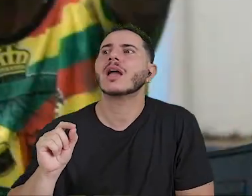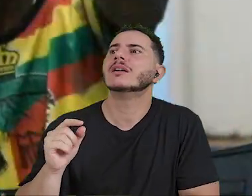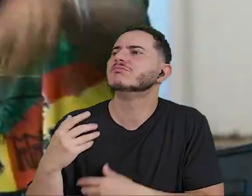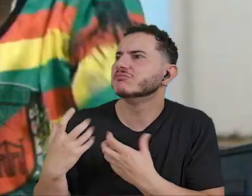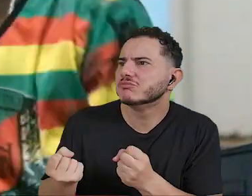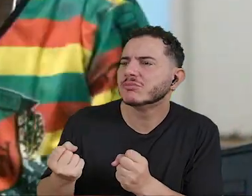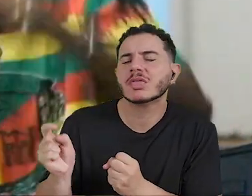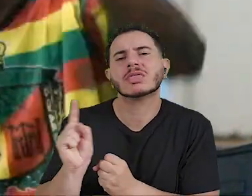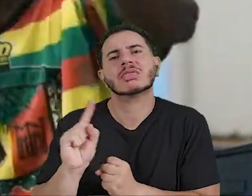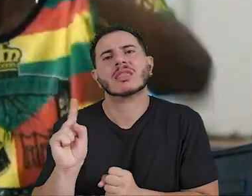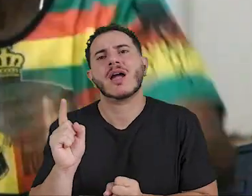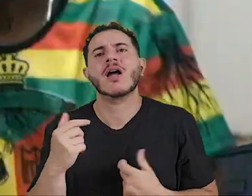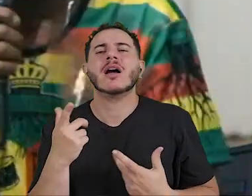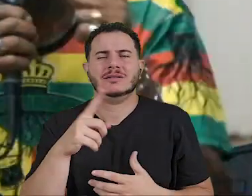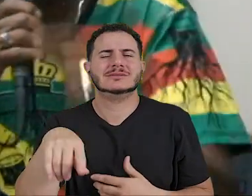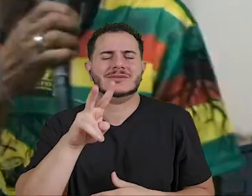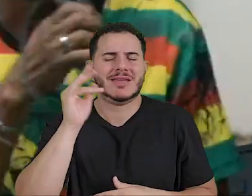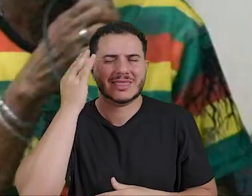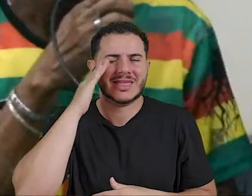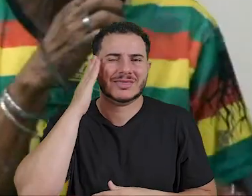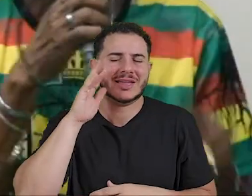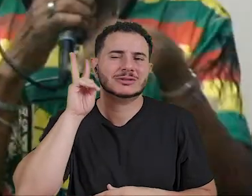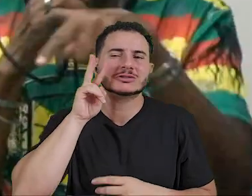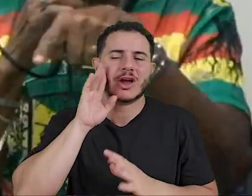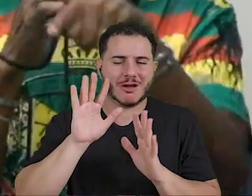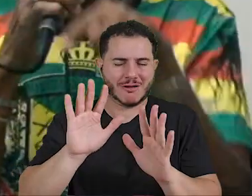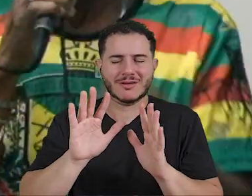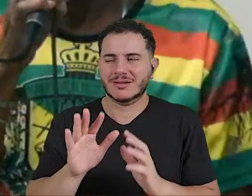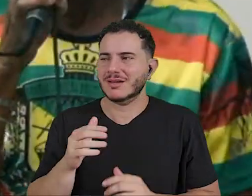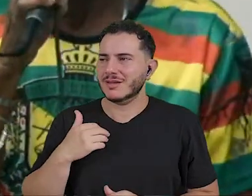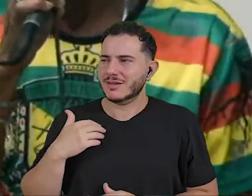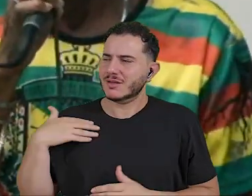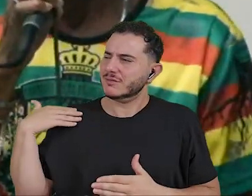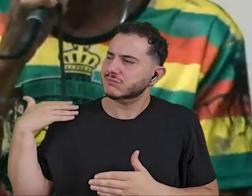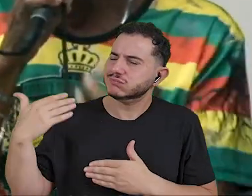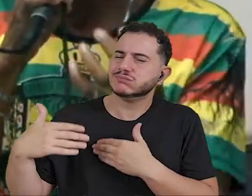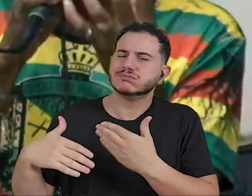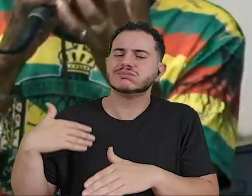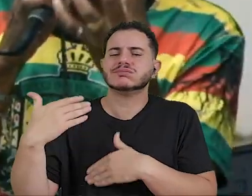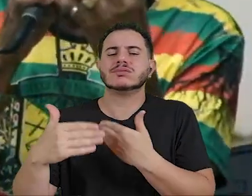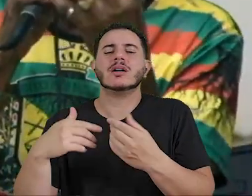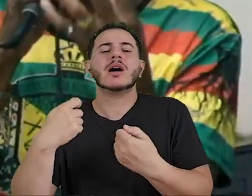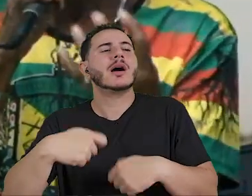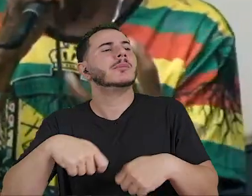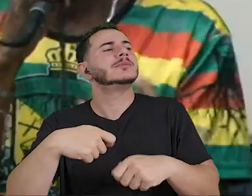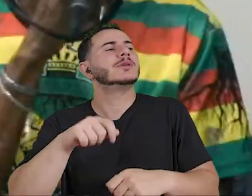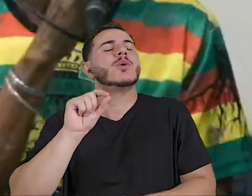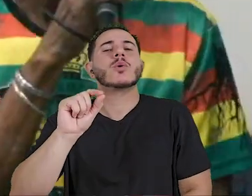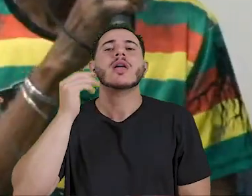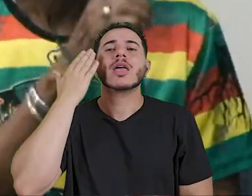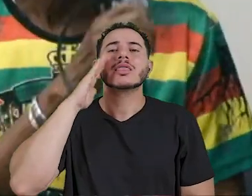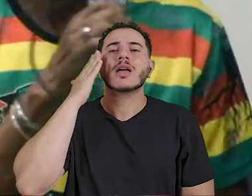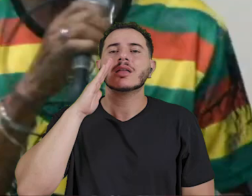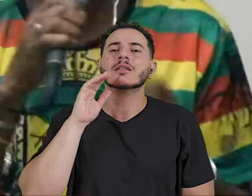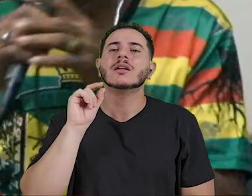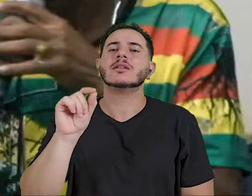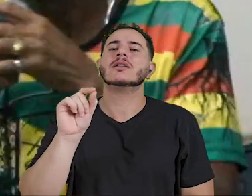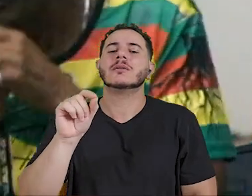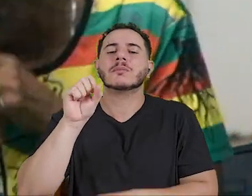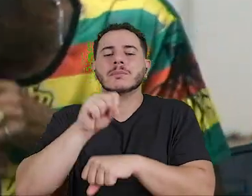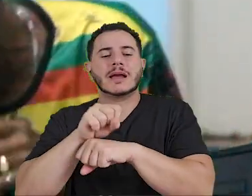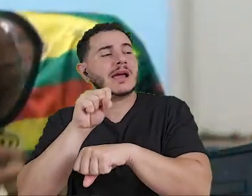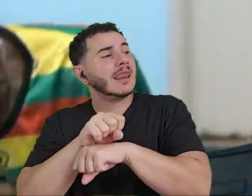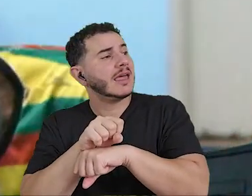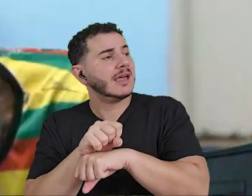passamento, vocês não vão conhecer nem entender. Aí vem, parada. Eita, agora